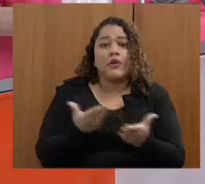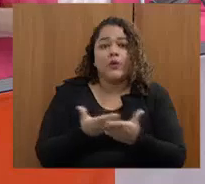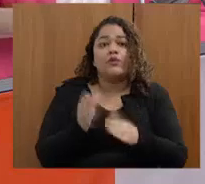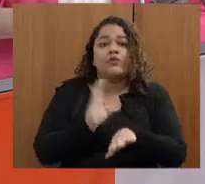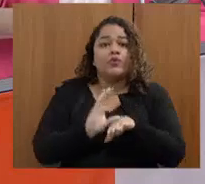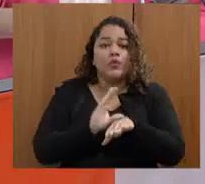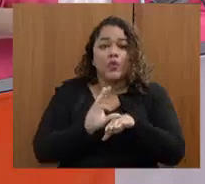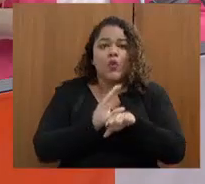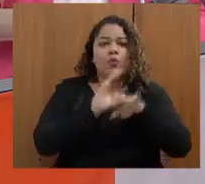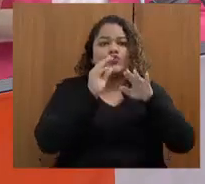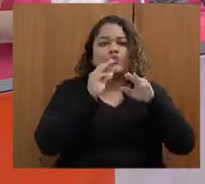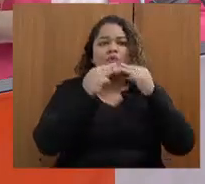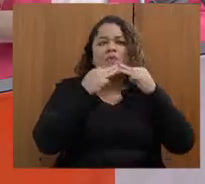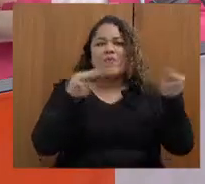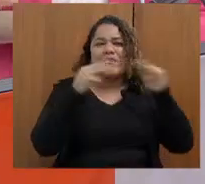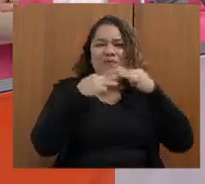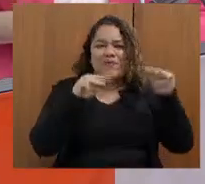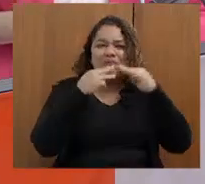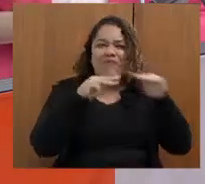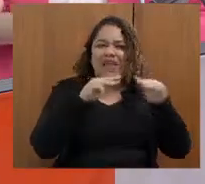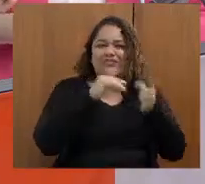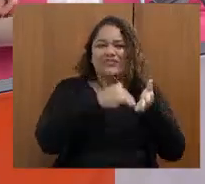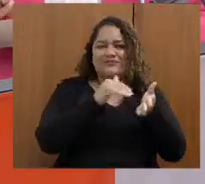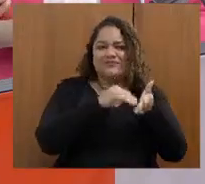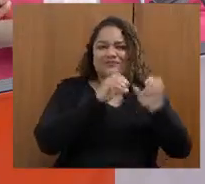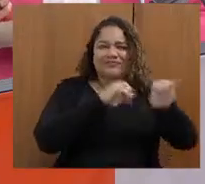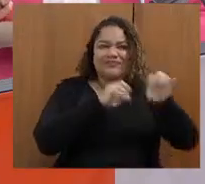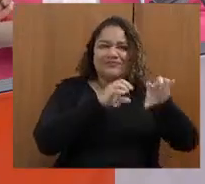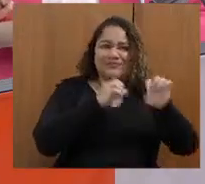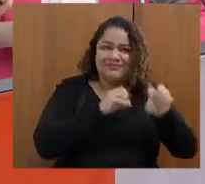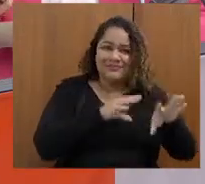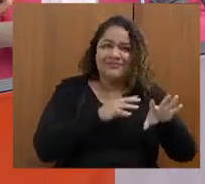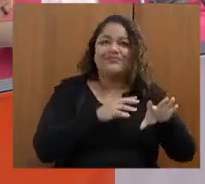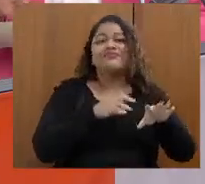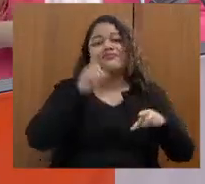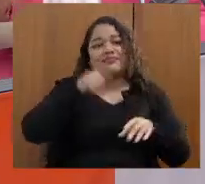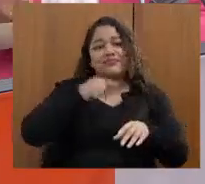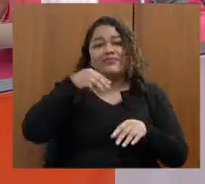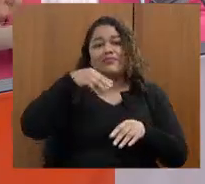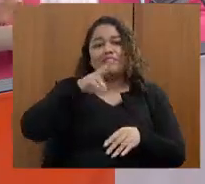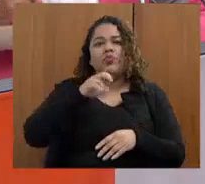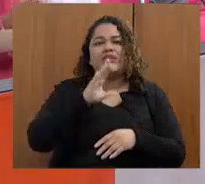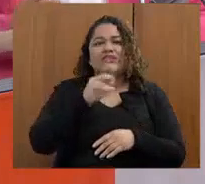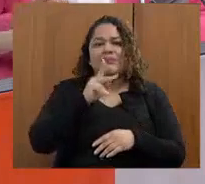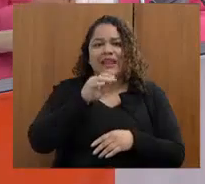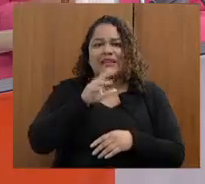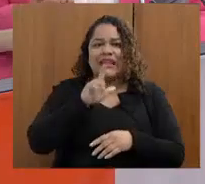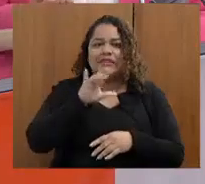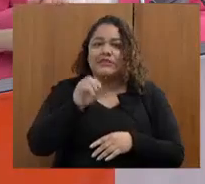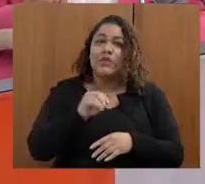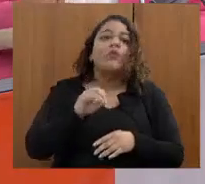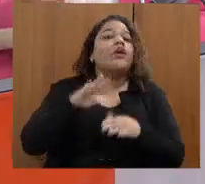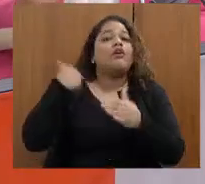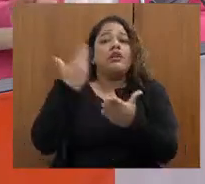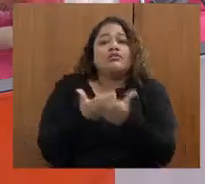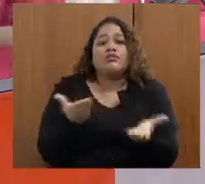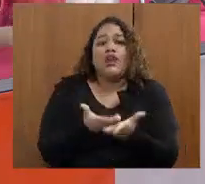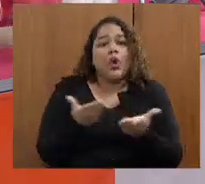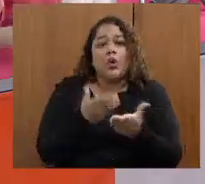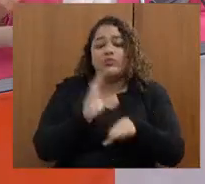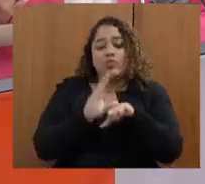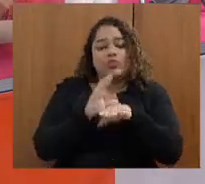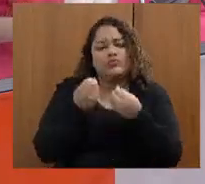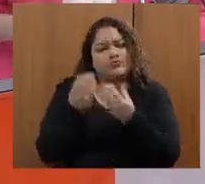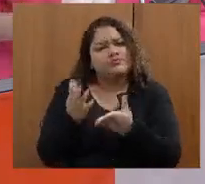no Marketing da secretaria do estado de educação para poder divulgar o processo de municipalização não foram ofertados até agora então